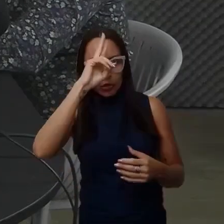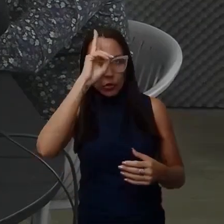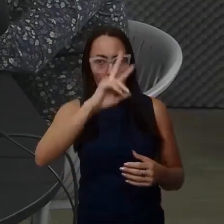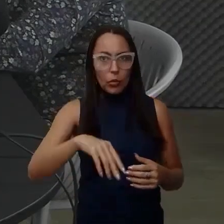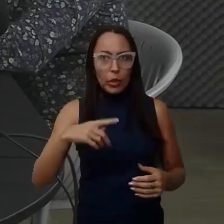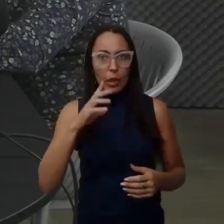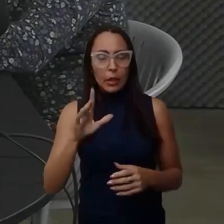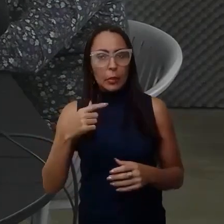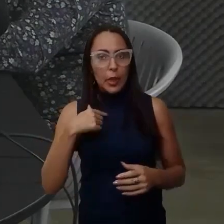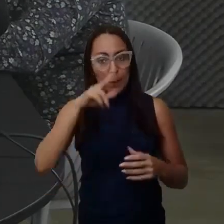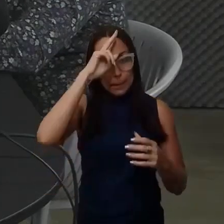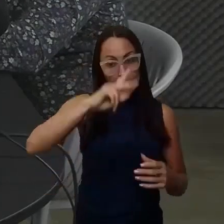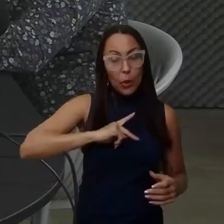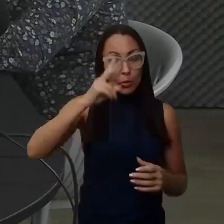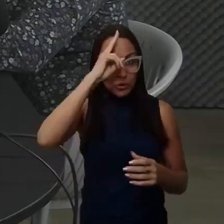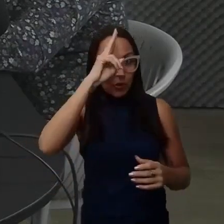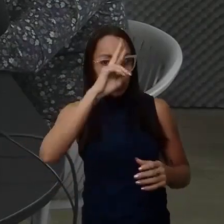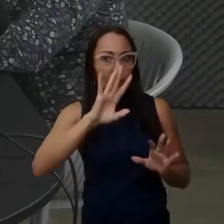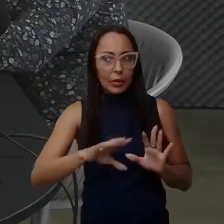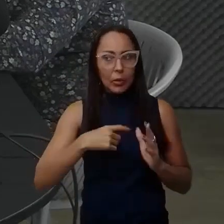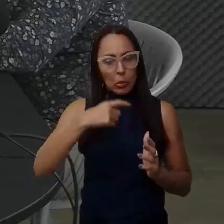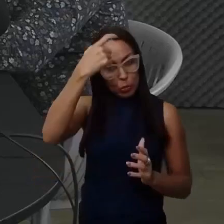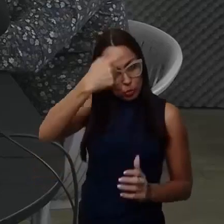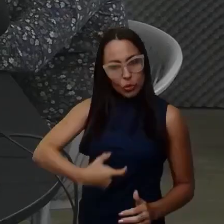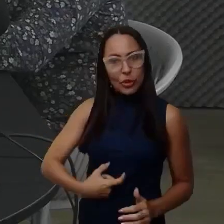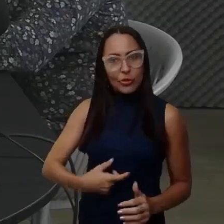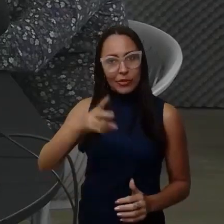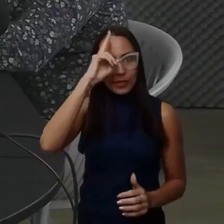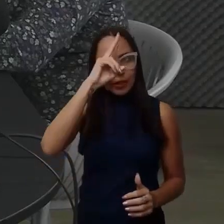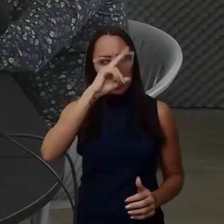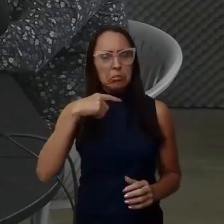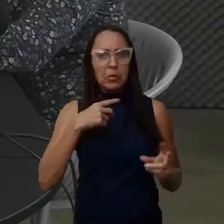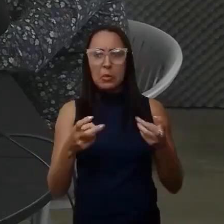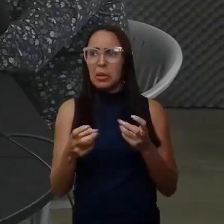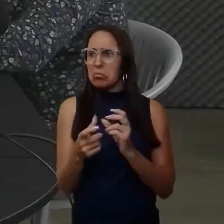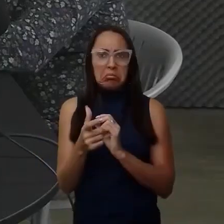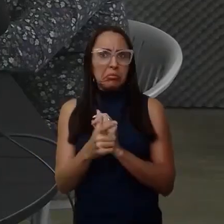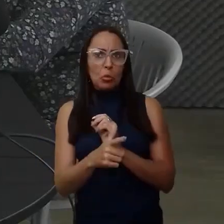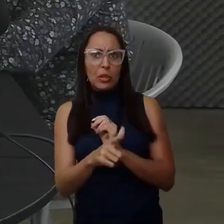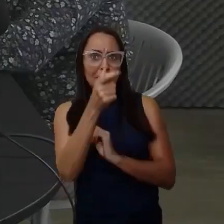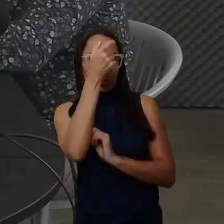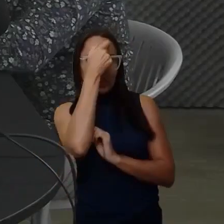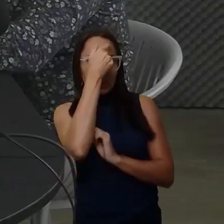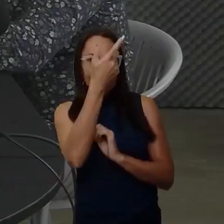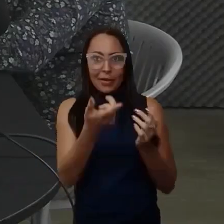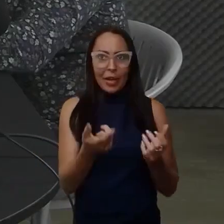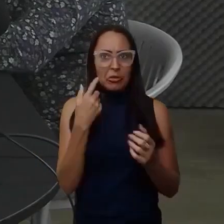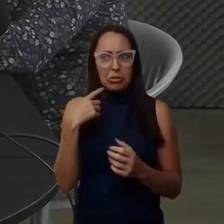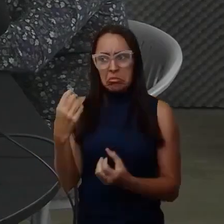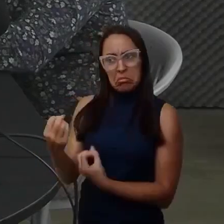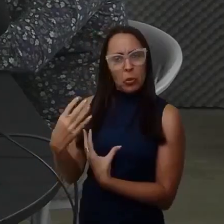da minha própria história, né? Eu me colocando como sujeito histórico. E aí eu percebi que a gente não tem essa consciência, que a gente não é ensinado isso